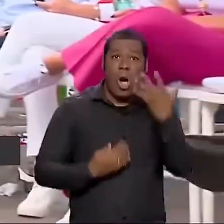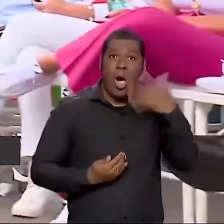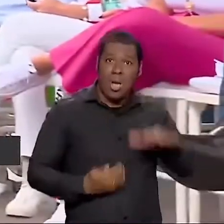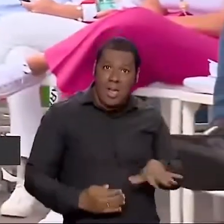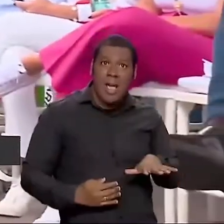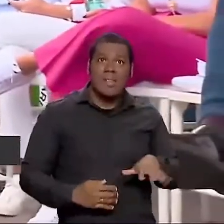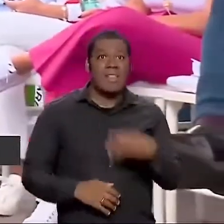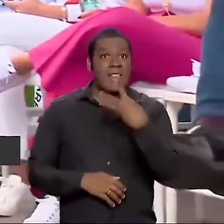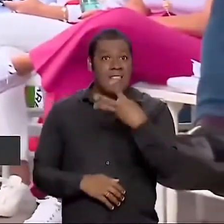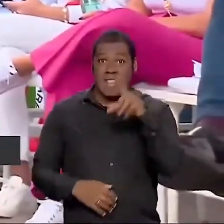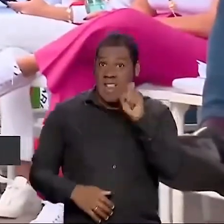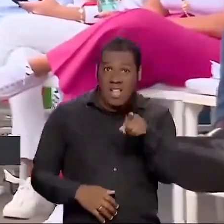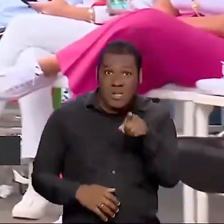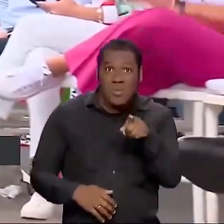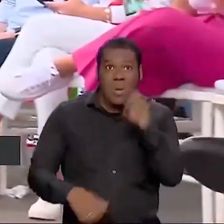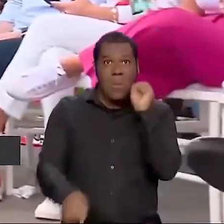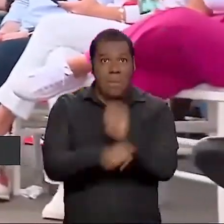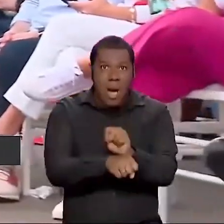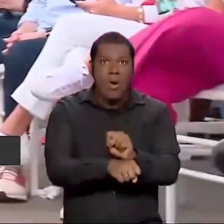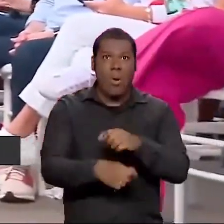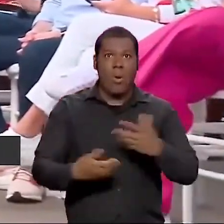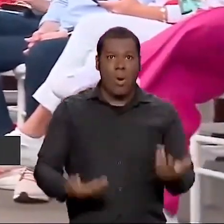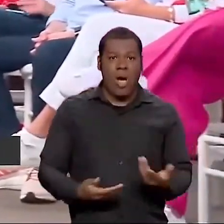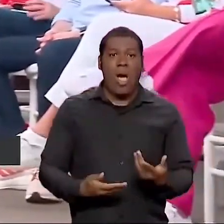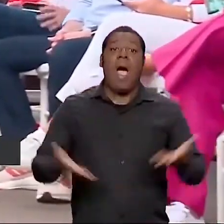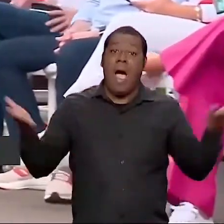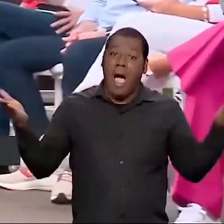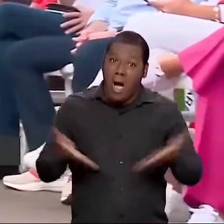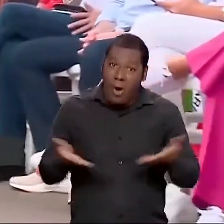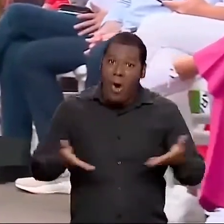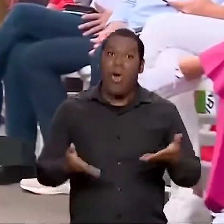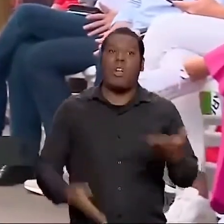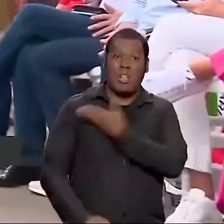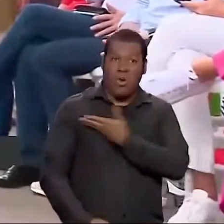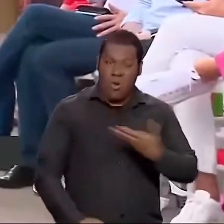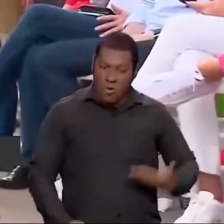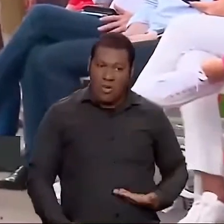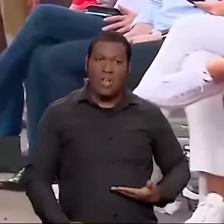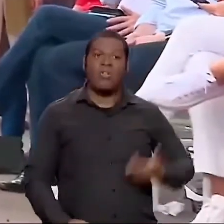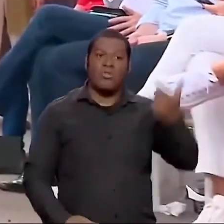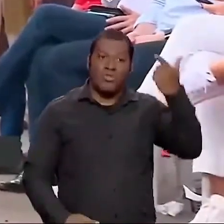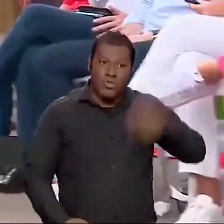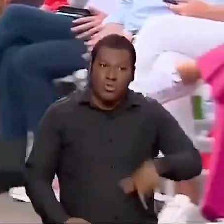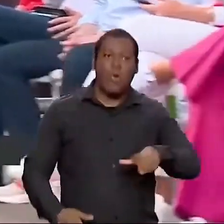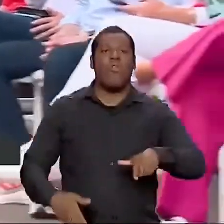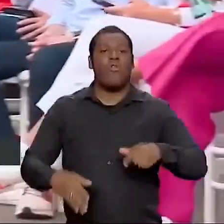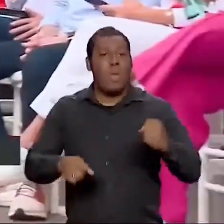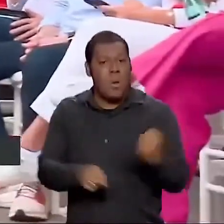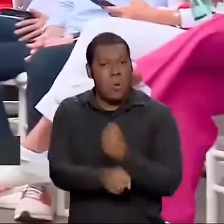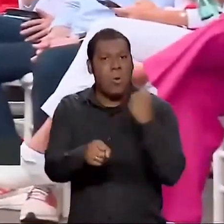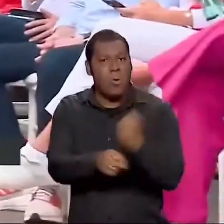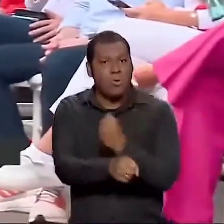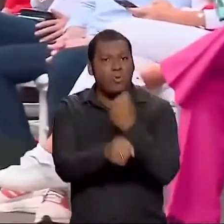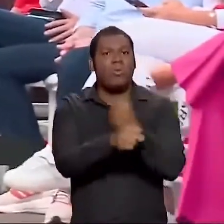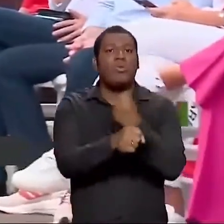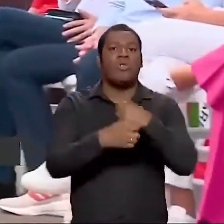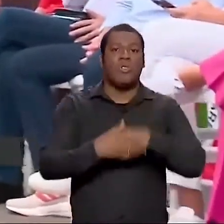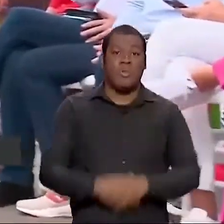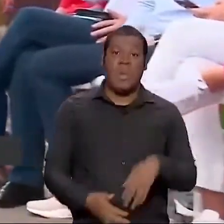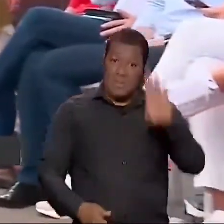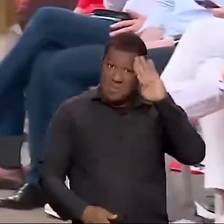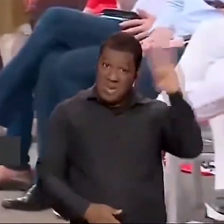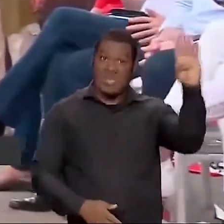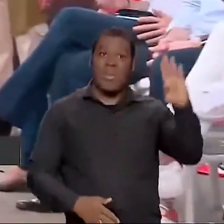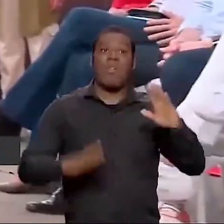foram construídas. Então nós voltamos agora a retomar todas as obras, inclusive com Minha Casa Minha